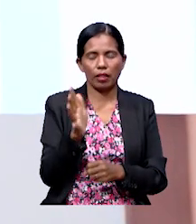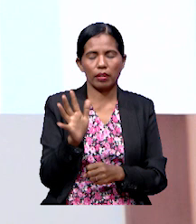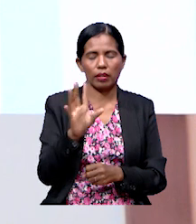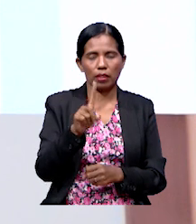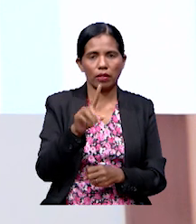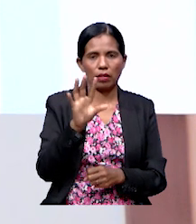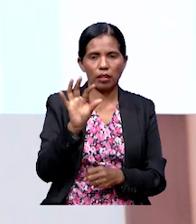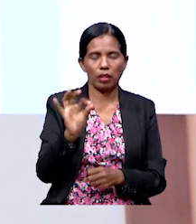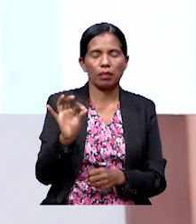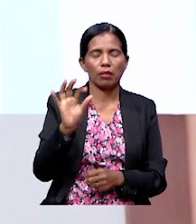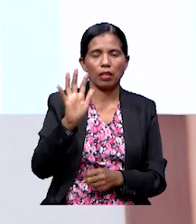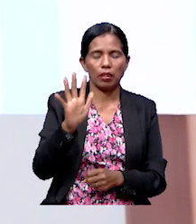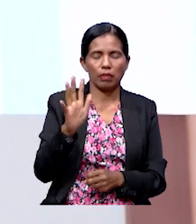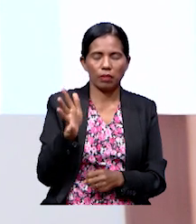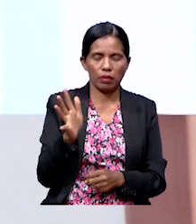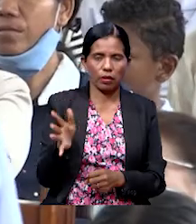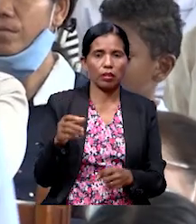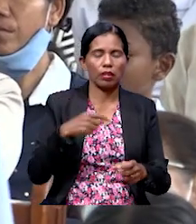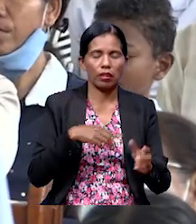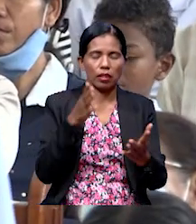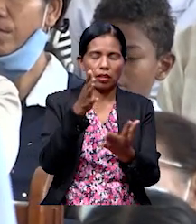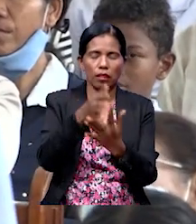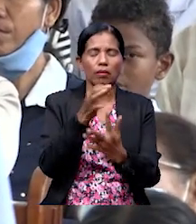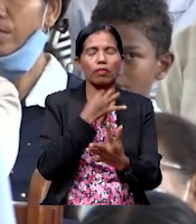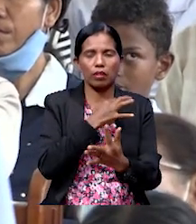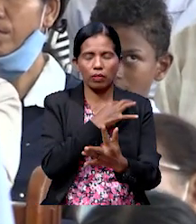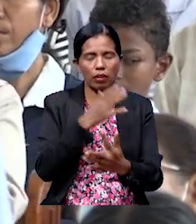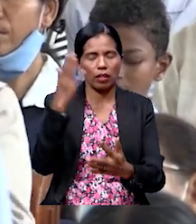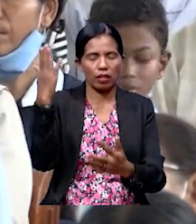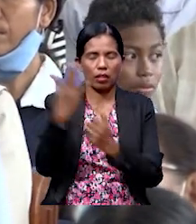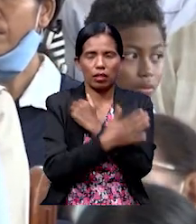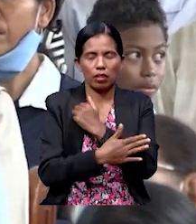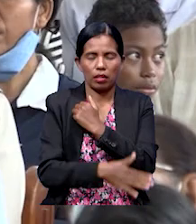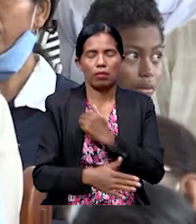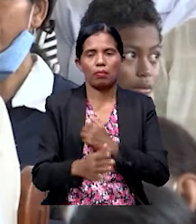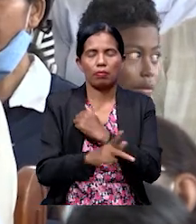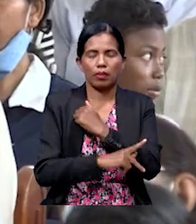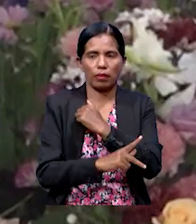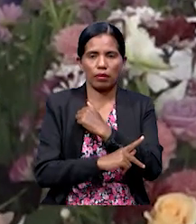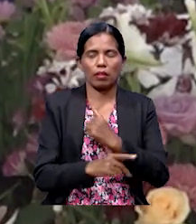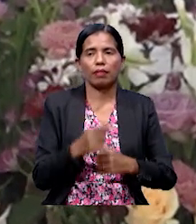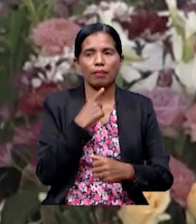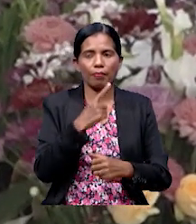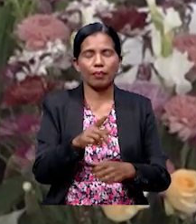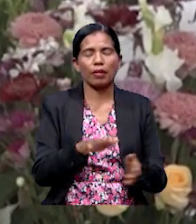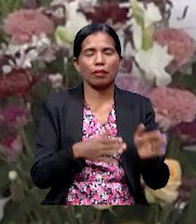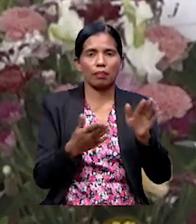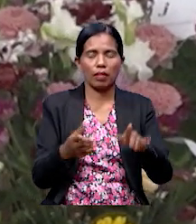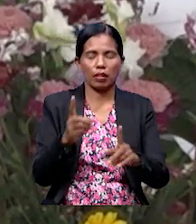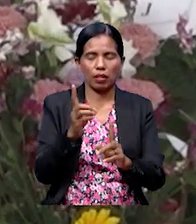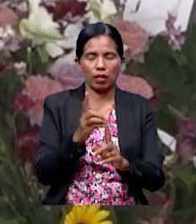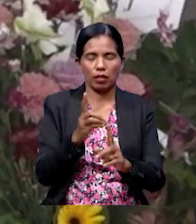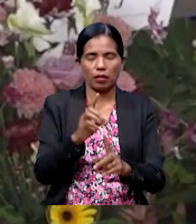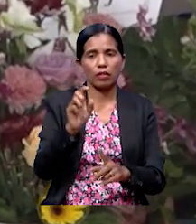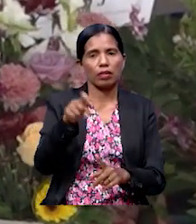resinwalu decide tama noviciado de Soutelo iha Braga. Padre José Alves Martins mate iha tuku sanulu resing ida